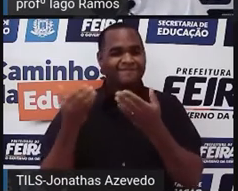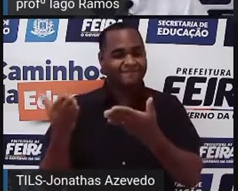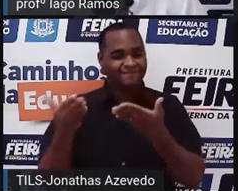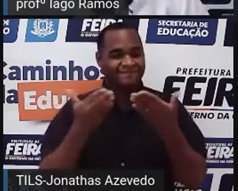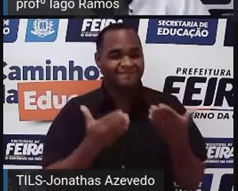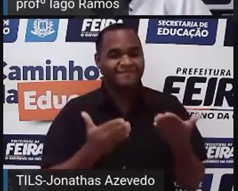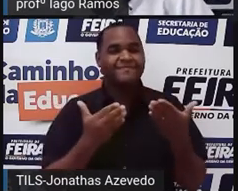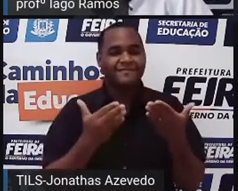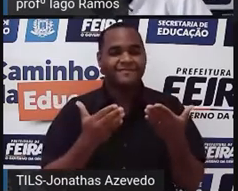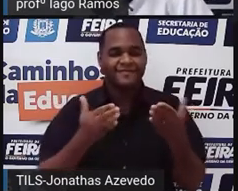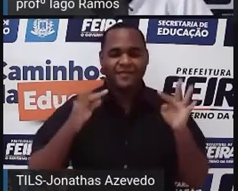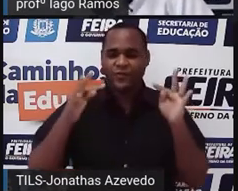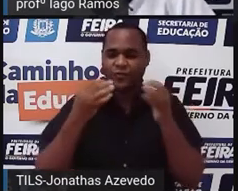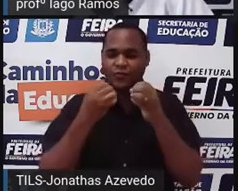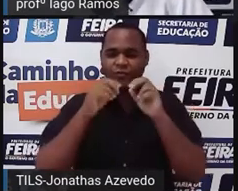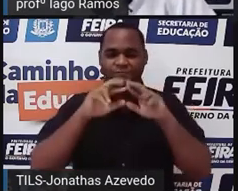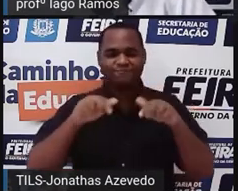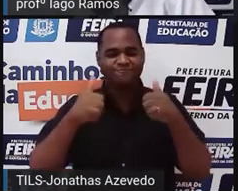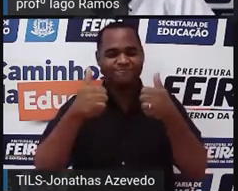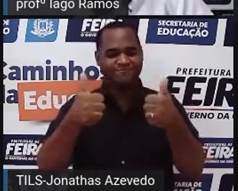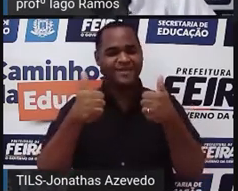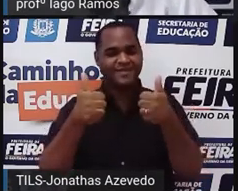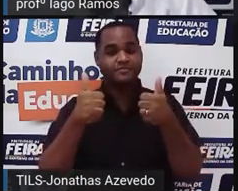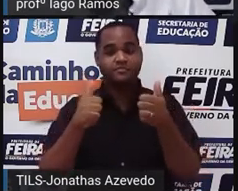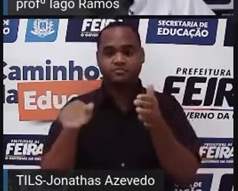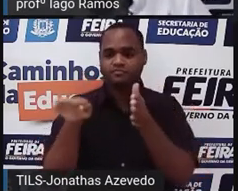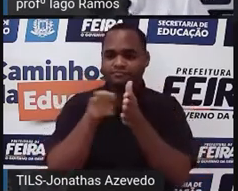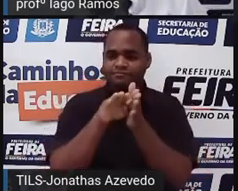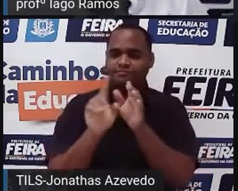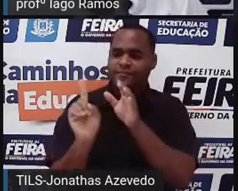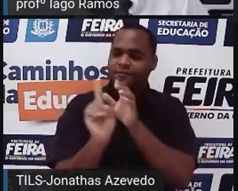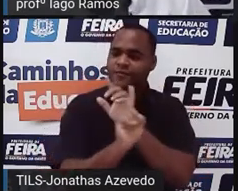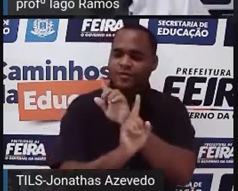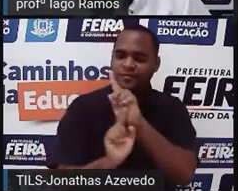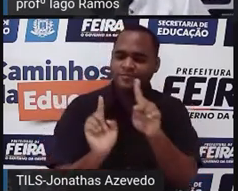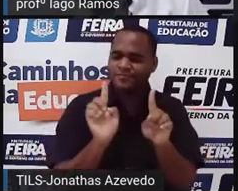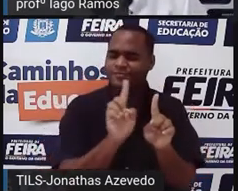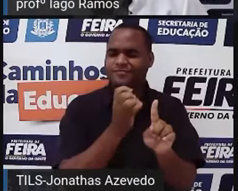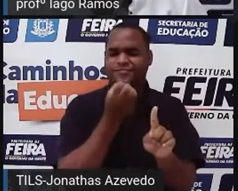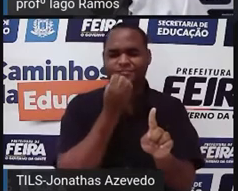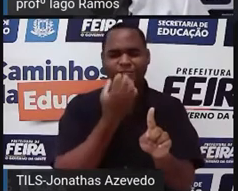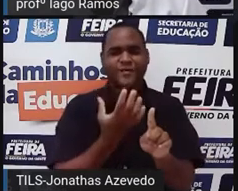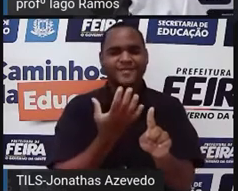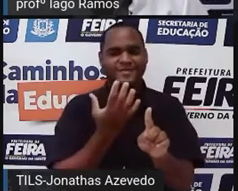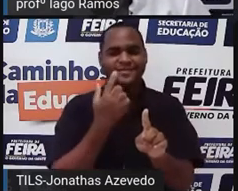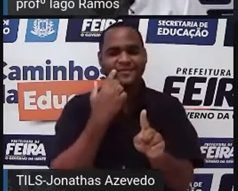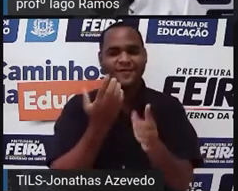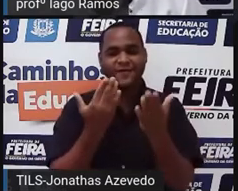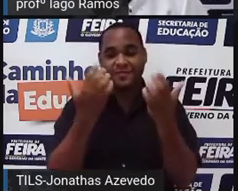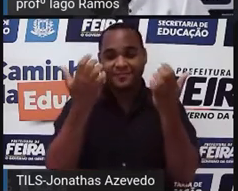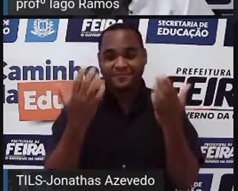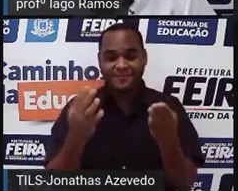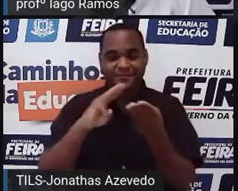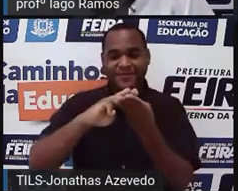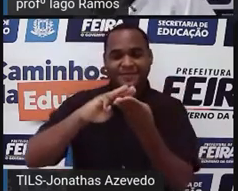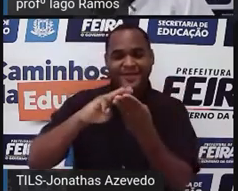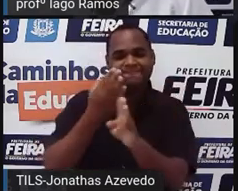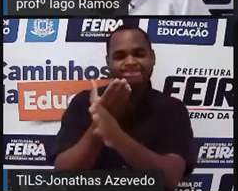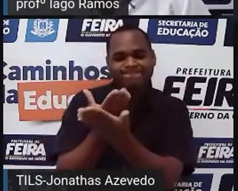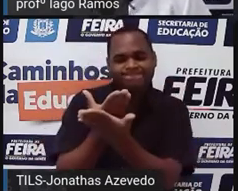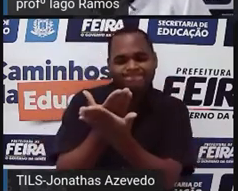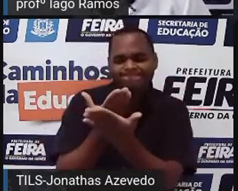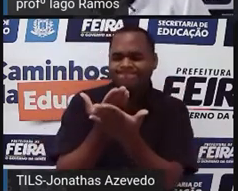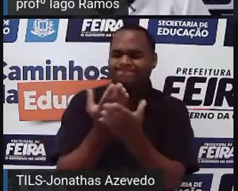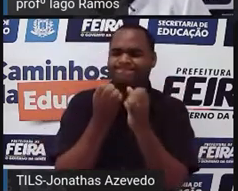Sejam bem-vindas, é isso aí, chegamos, estamos de volta, vamos lá estudar matemática mais uma vez,